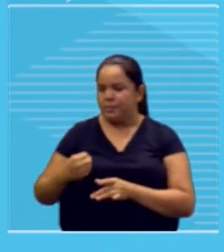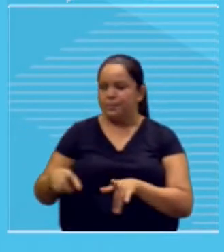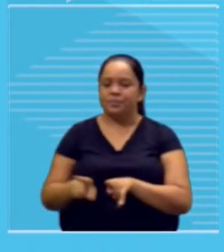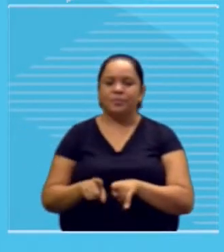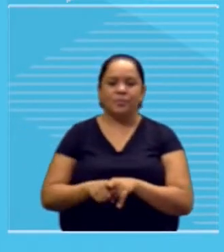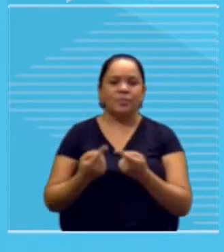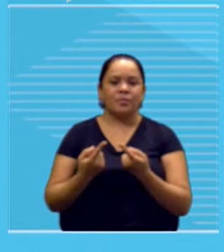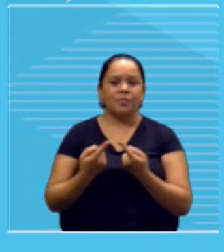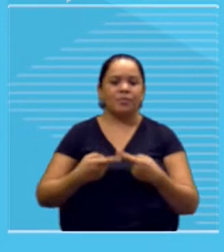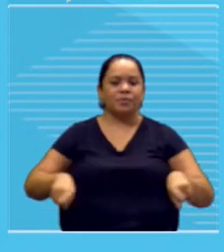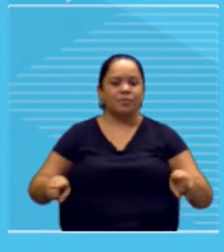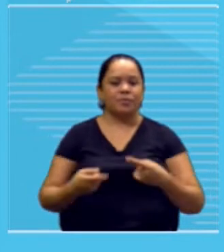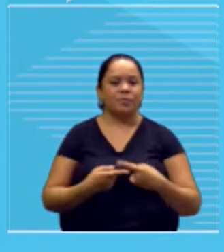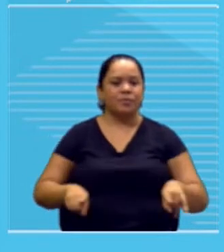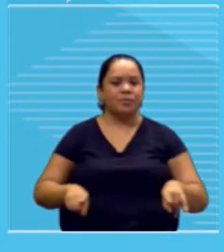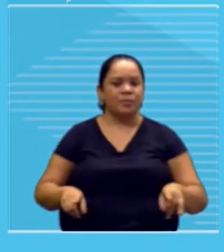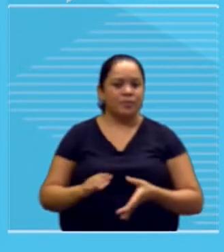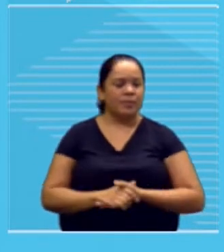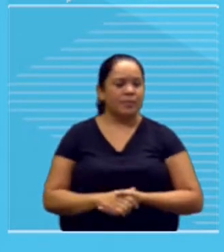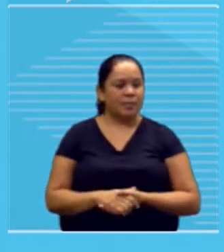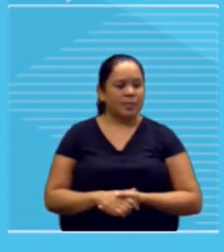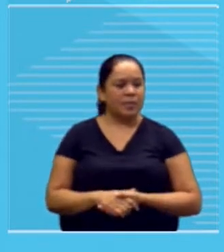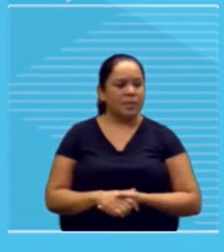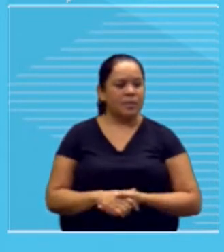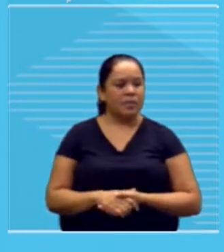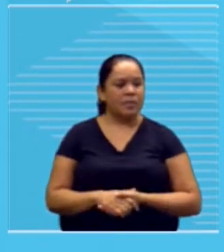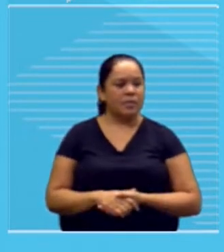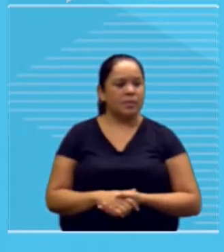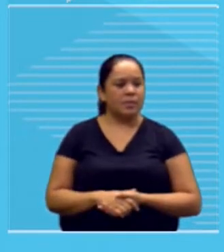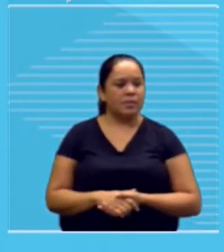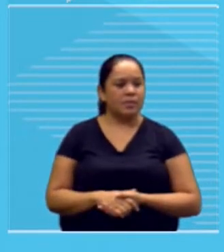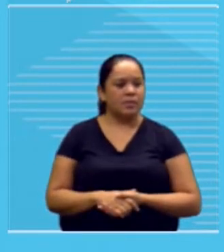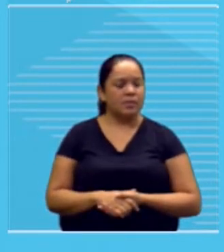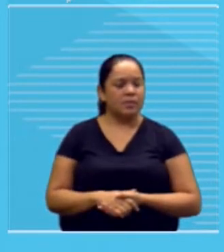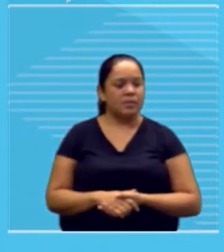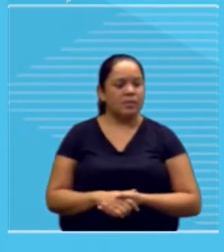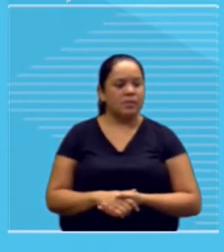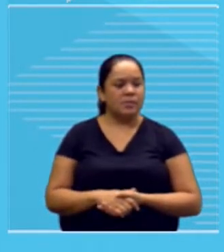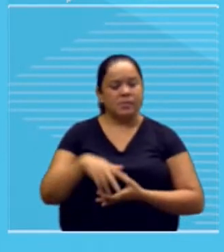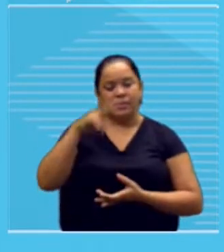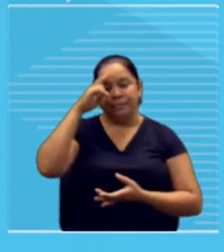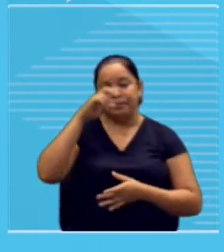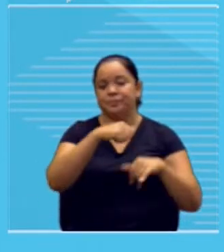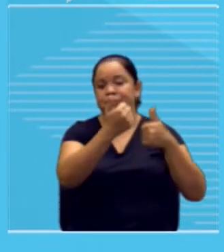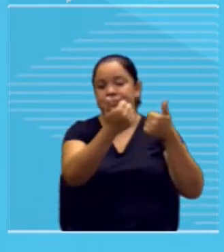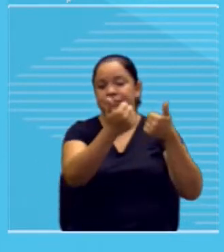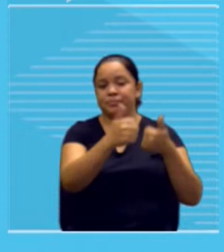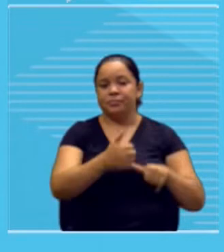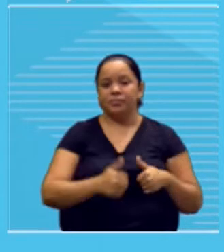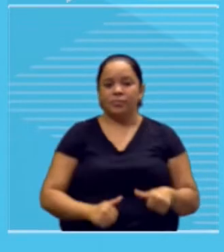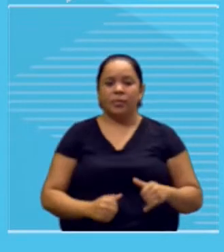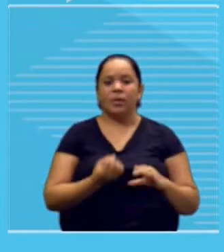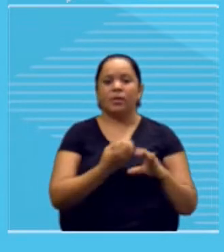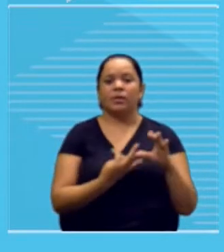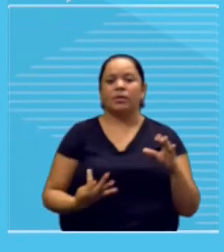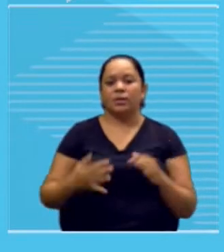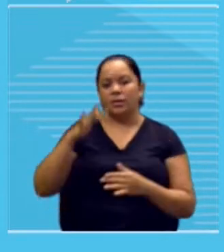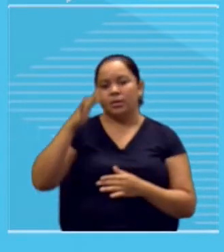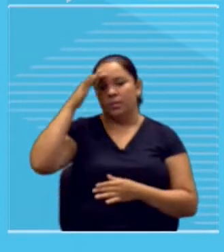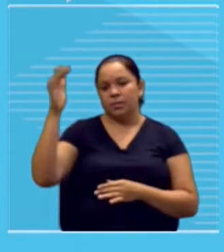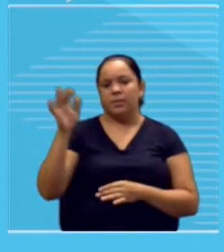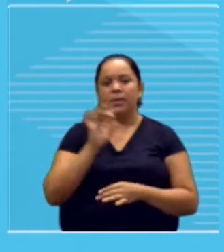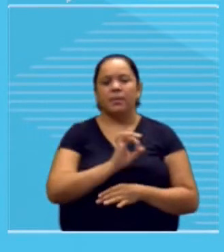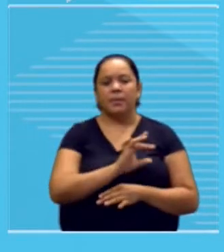lembrando aí de avaliar analisar as características principais de cada um desses gêneros sempre muito